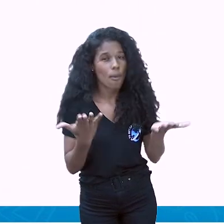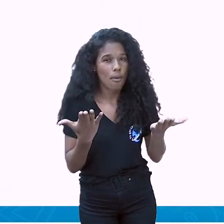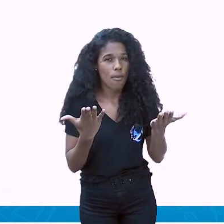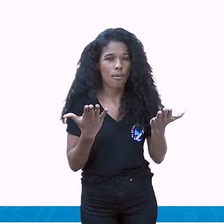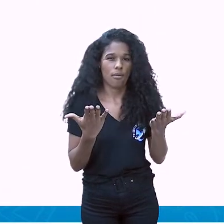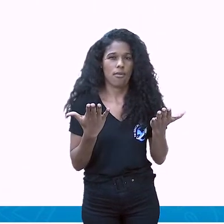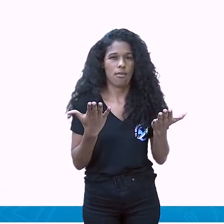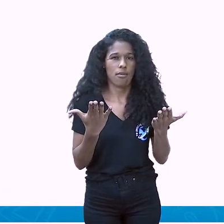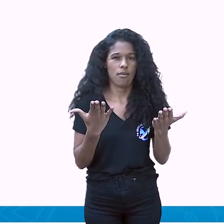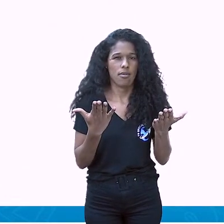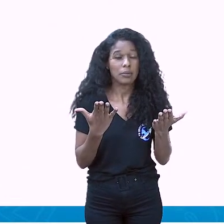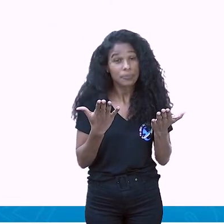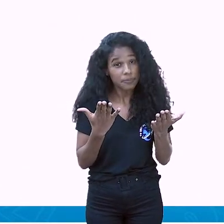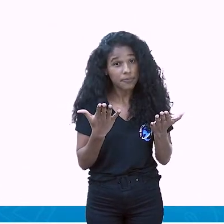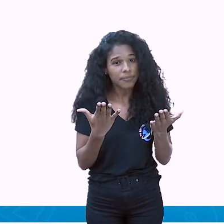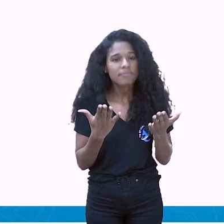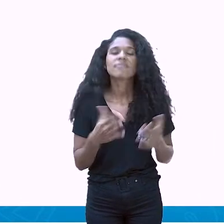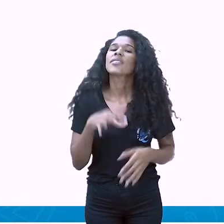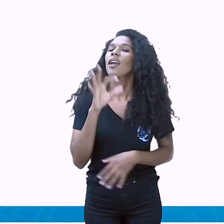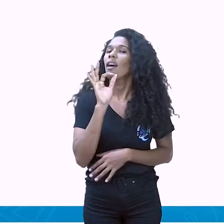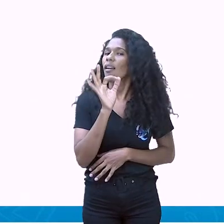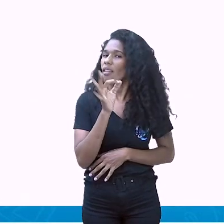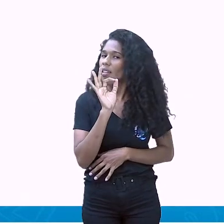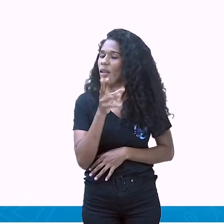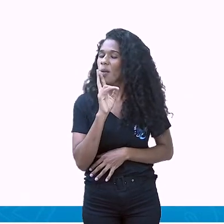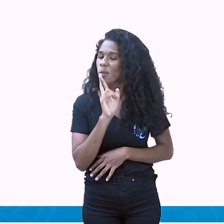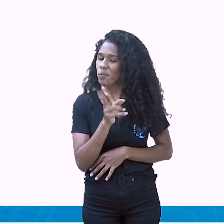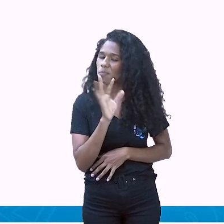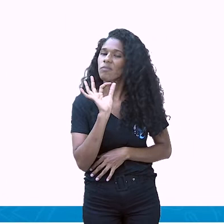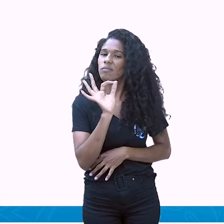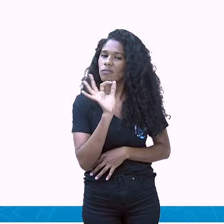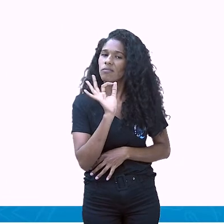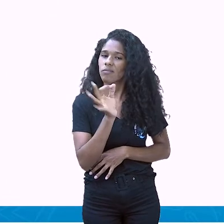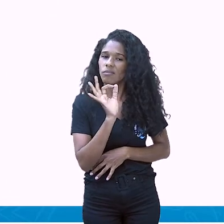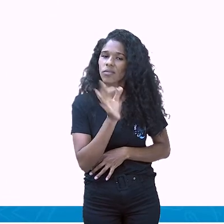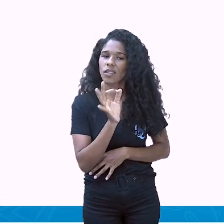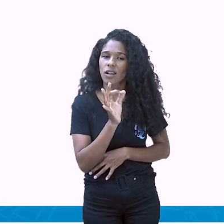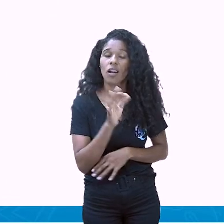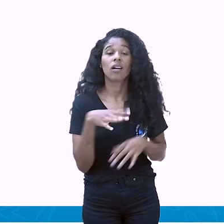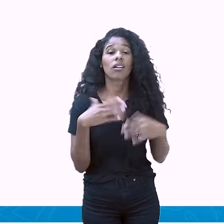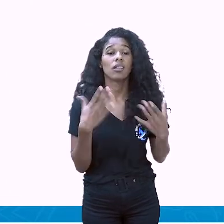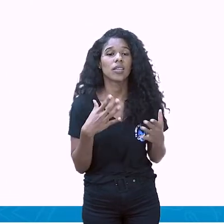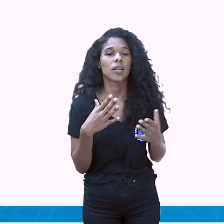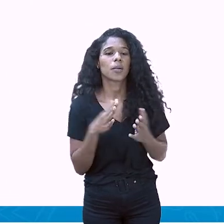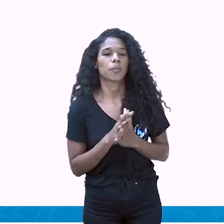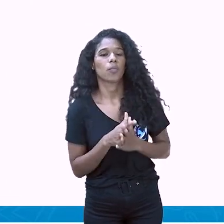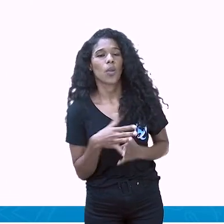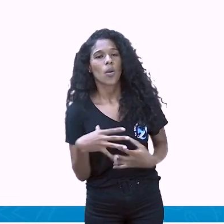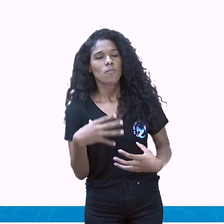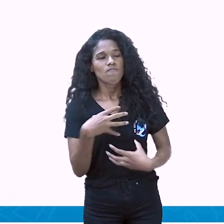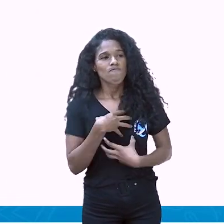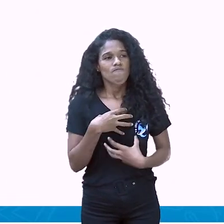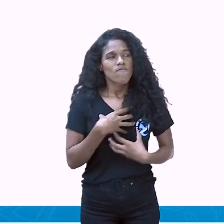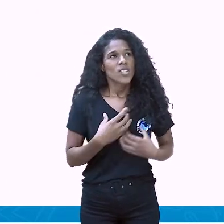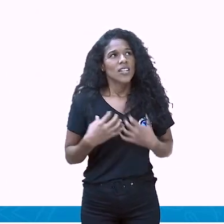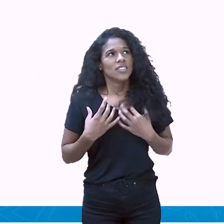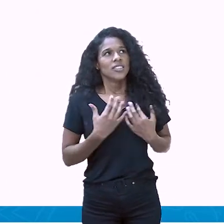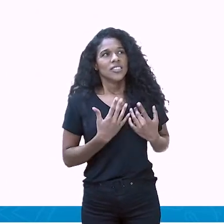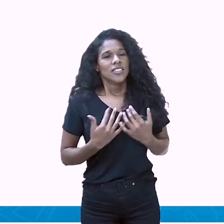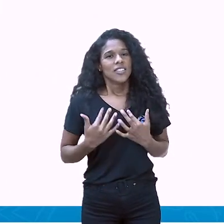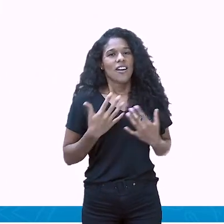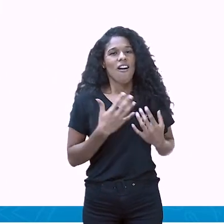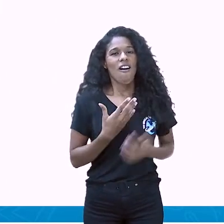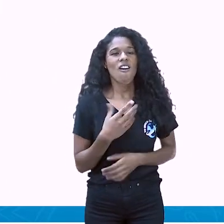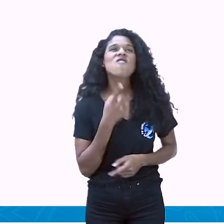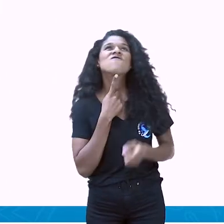Isso, quando ele sentiu o bilhete queimando no bolso aí, uma vontade de relê-lo, palavra por palavra. Agora ele tinha